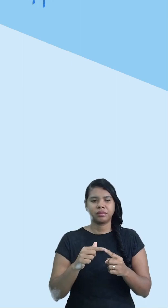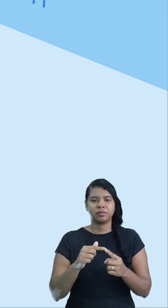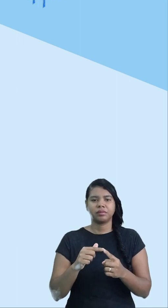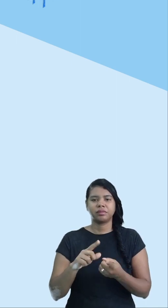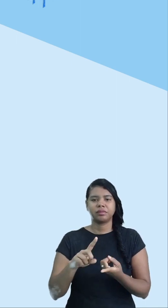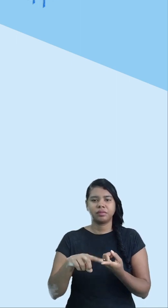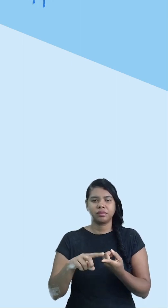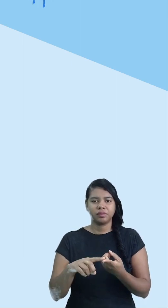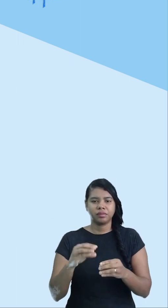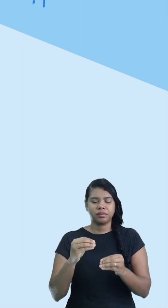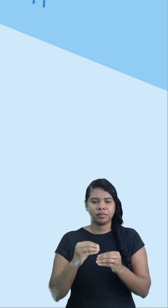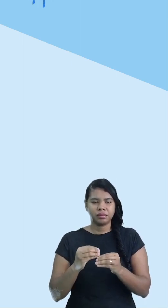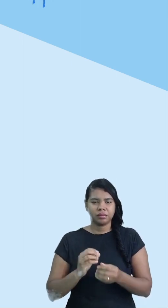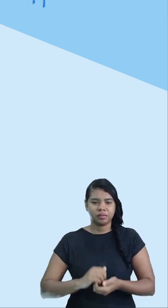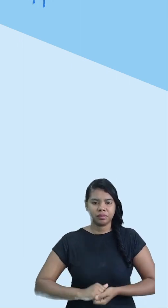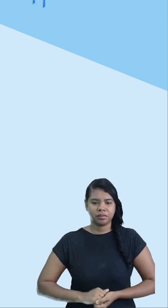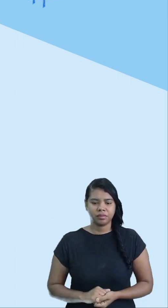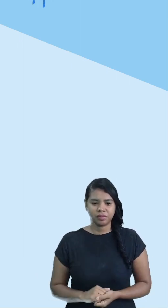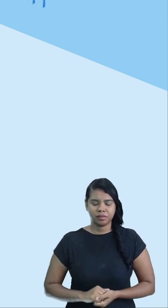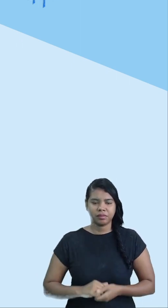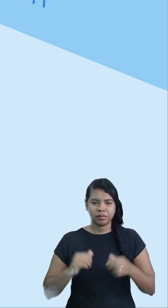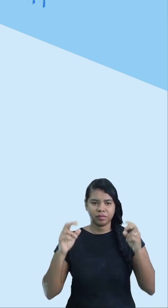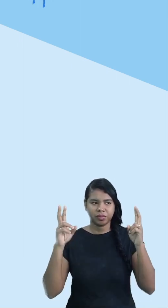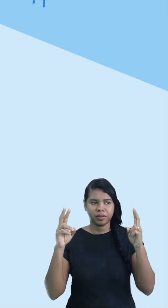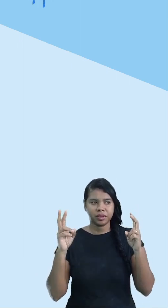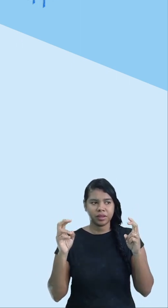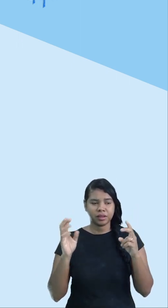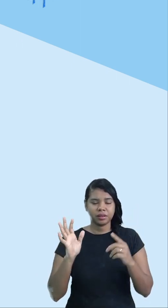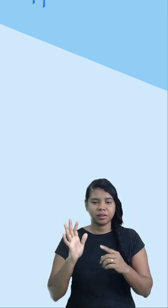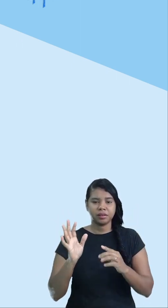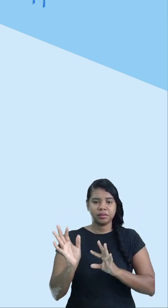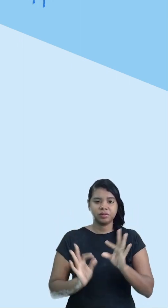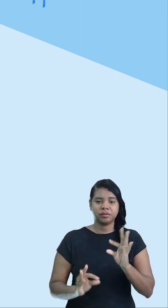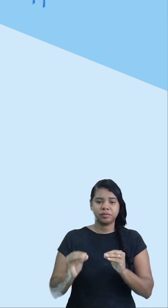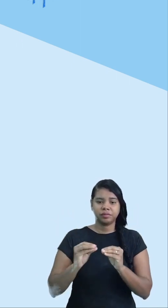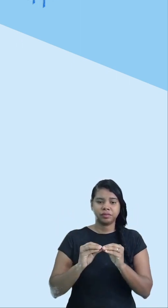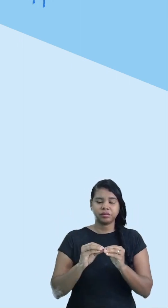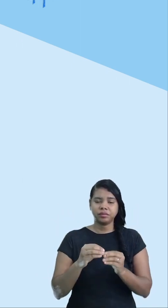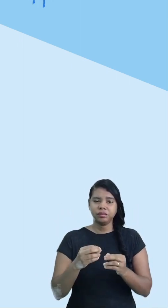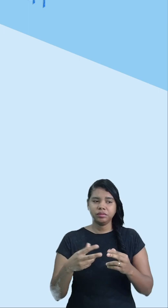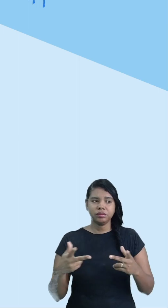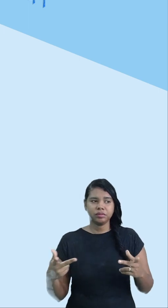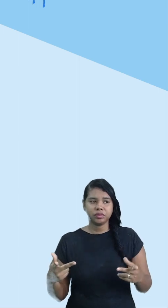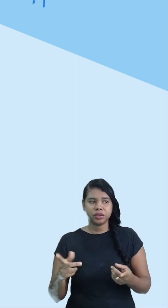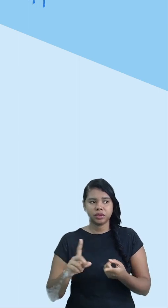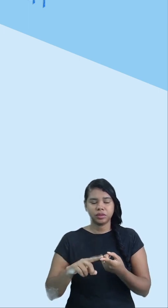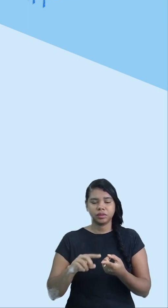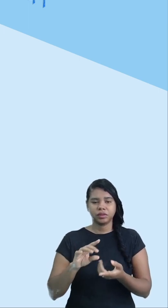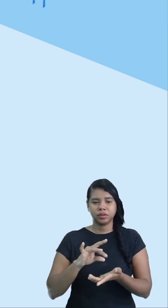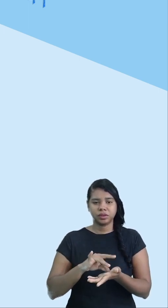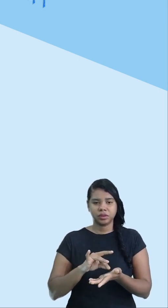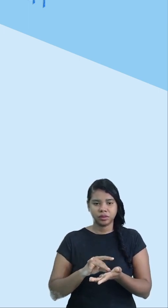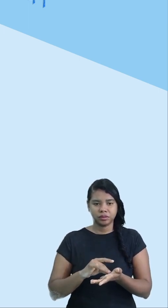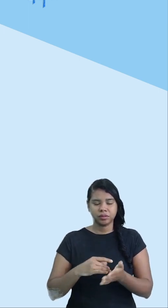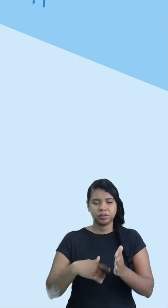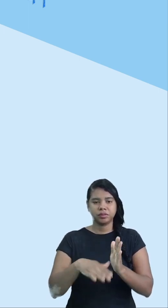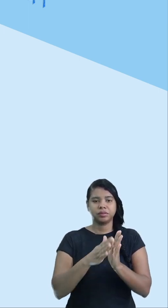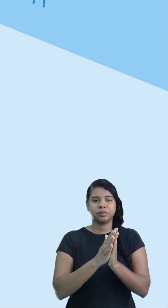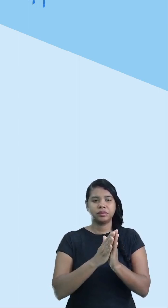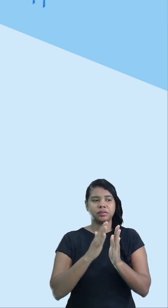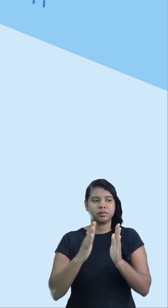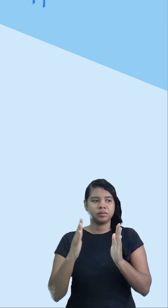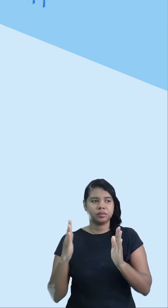uma hierarquia. Então, aquele termo ele se desmembra em outros termos. Então, a biblioteca, a unidade de informação